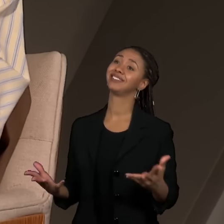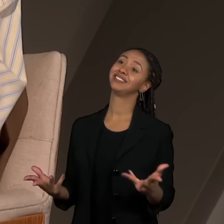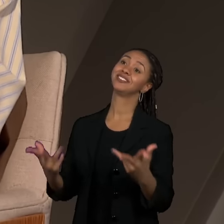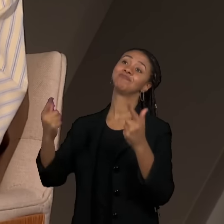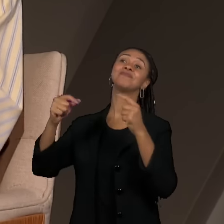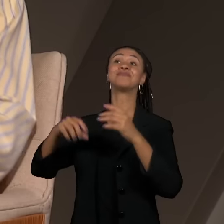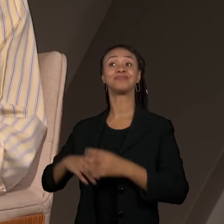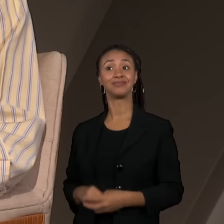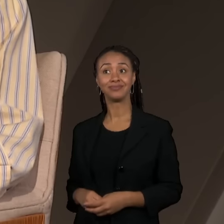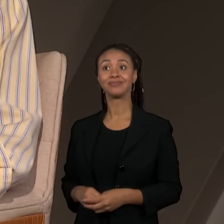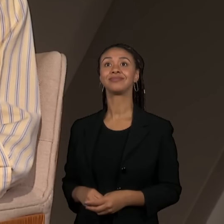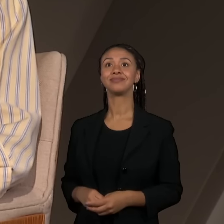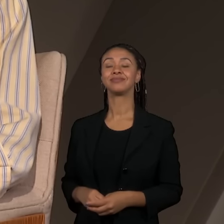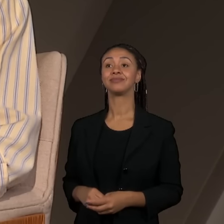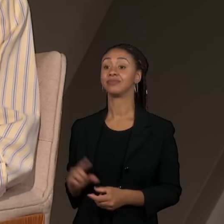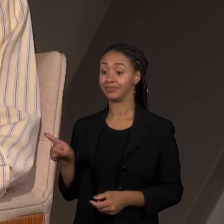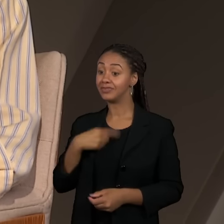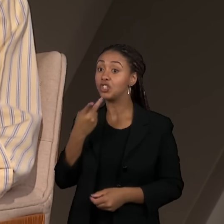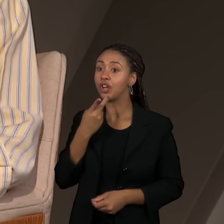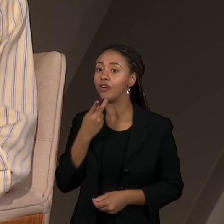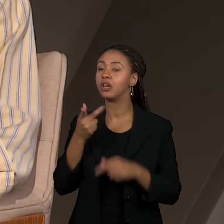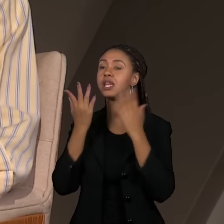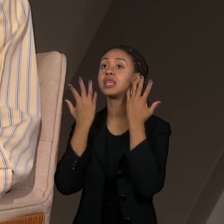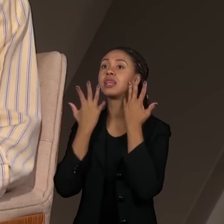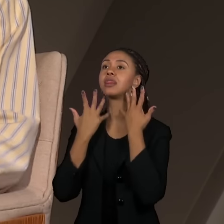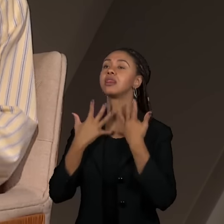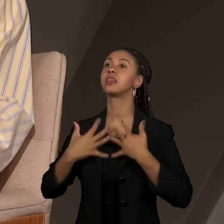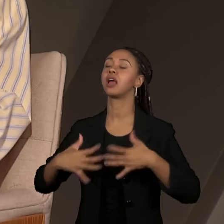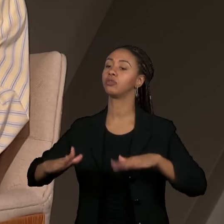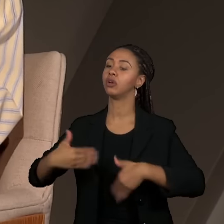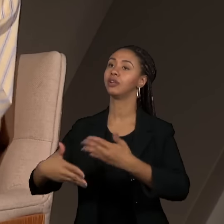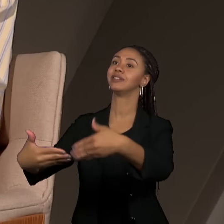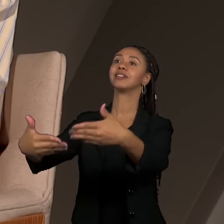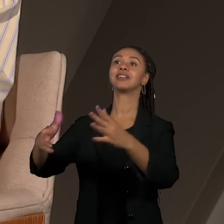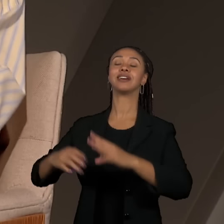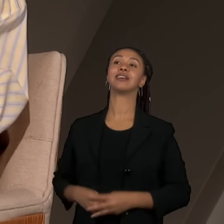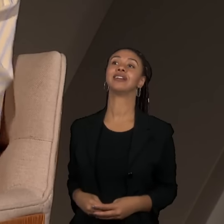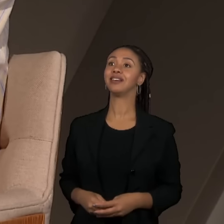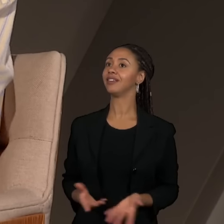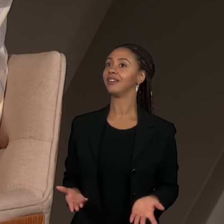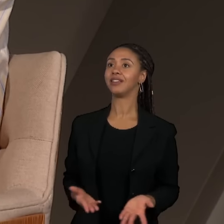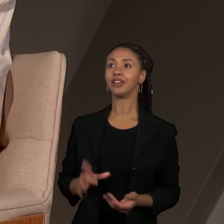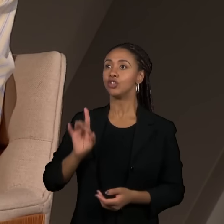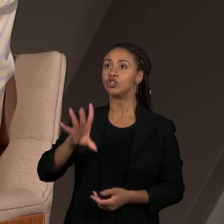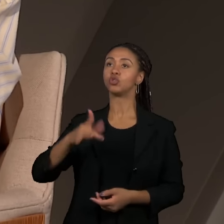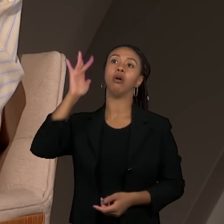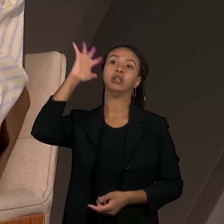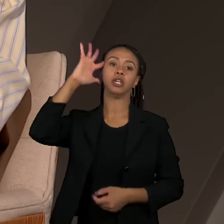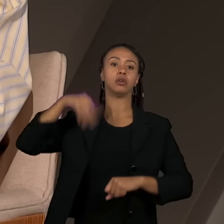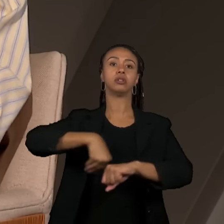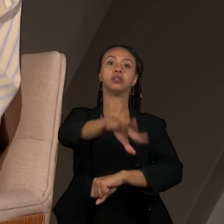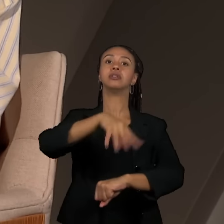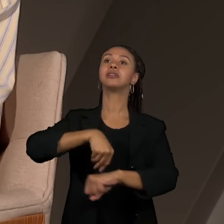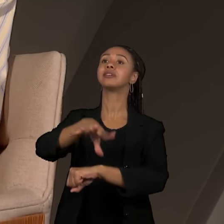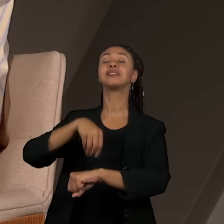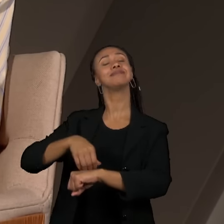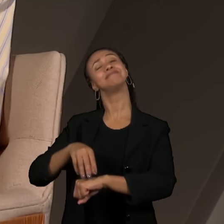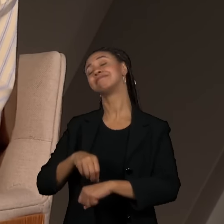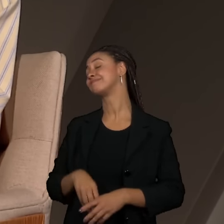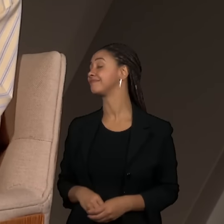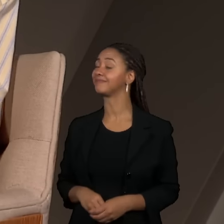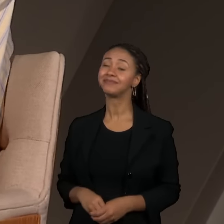nessa coisa da fluência que nós estamos falando que é importantíssimo né não não é só transmitir teoria nós temos que